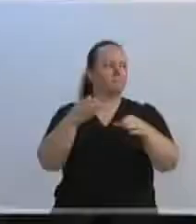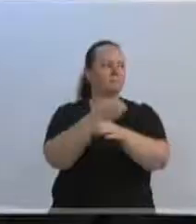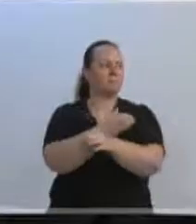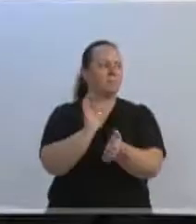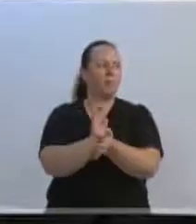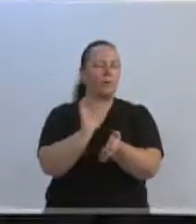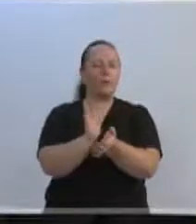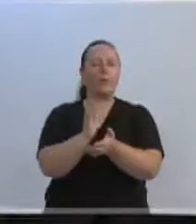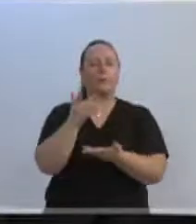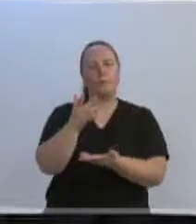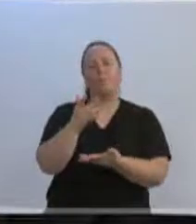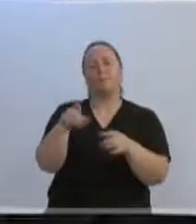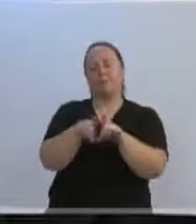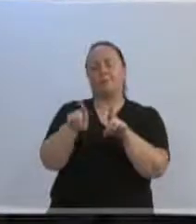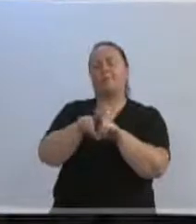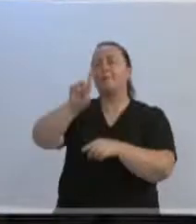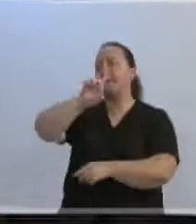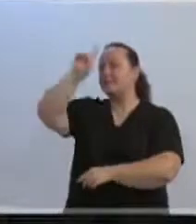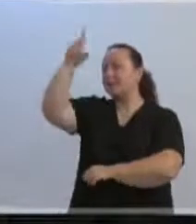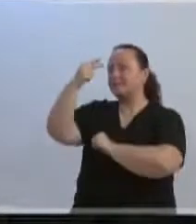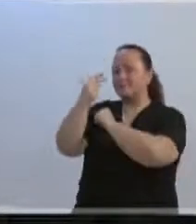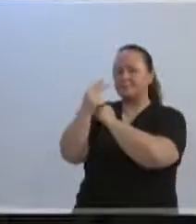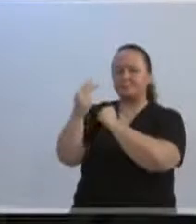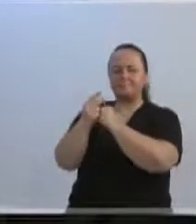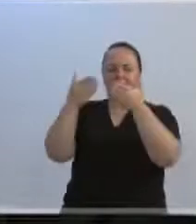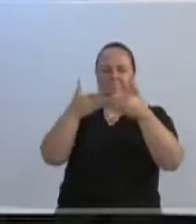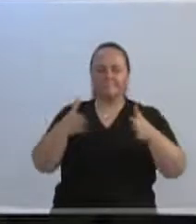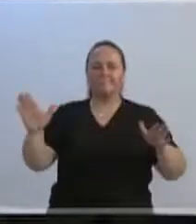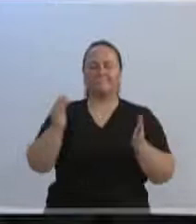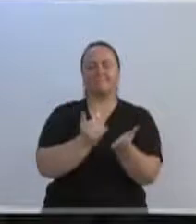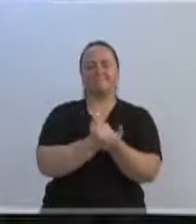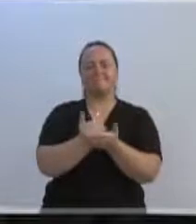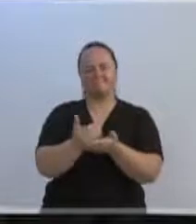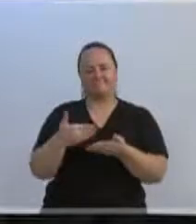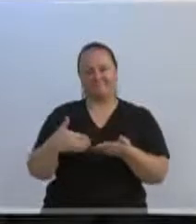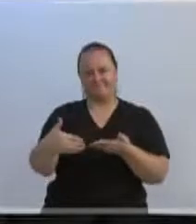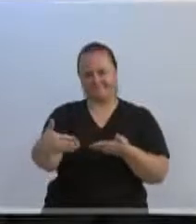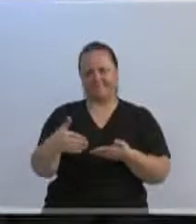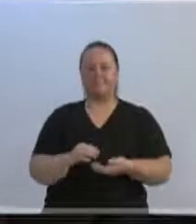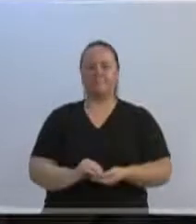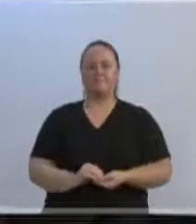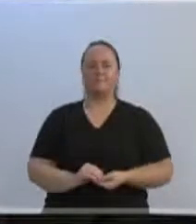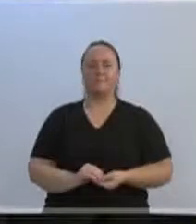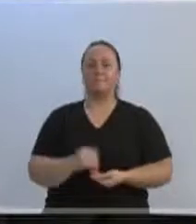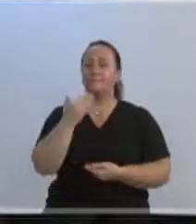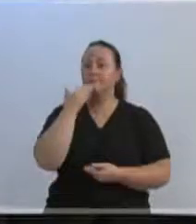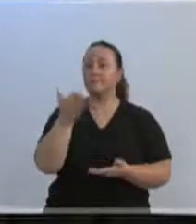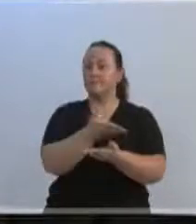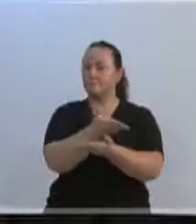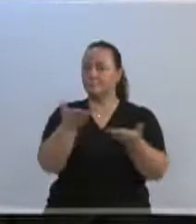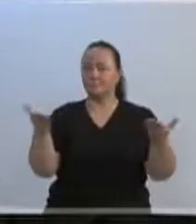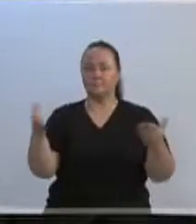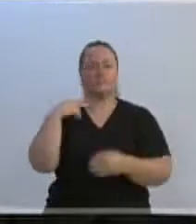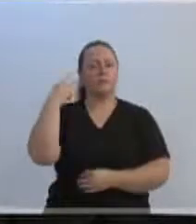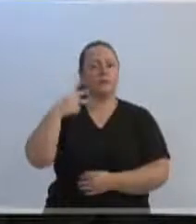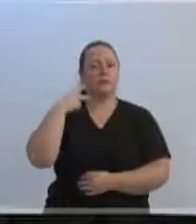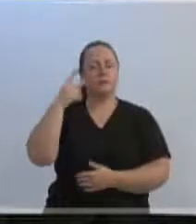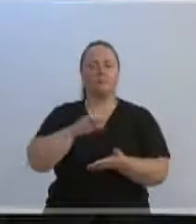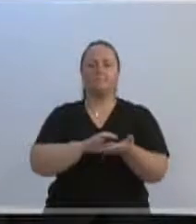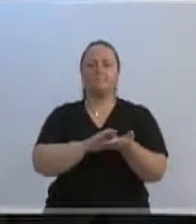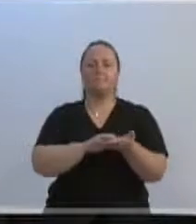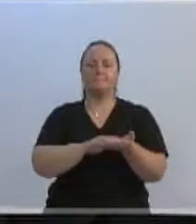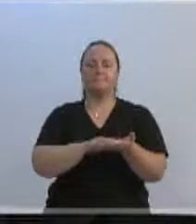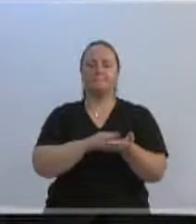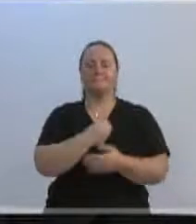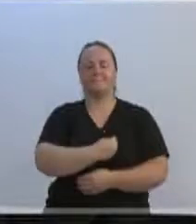sob a proteção de deus deu por aberta a presente reunião iniciando nossos trabalhos solicito aos senhores vereadores que digitem